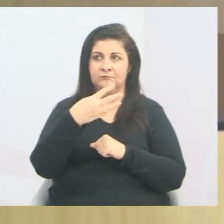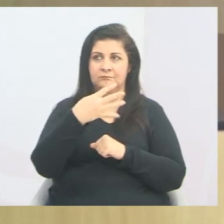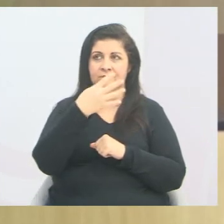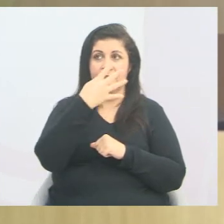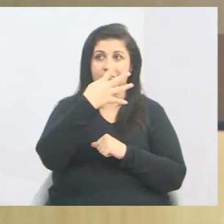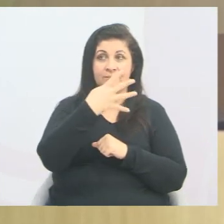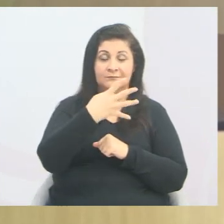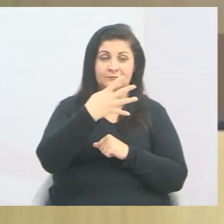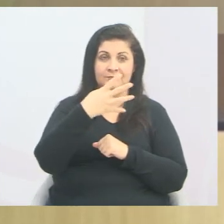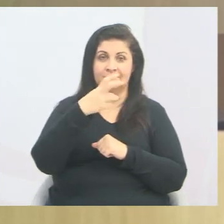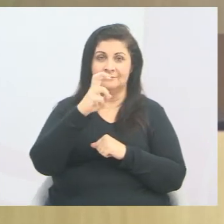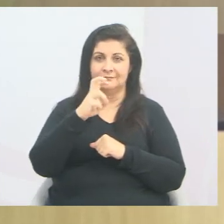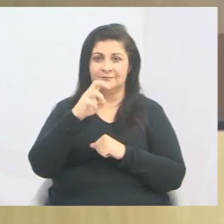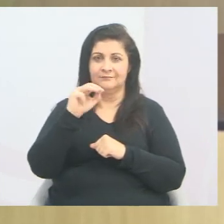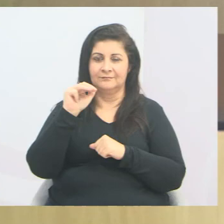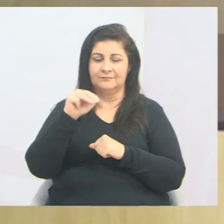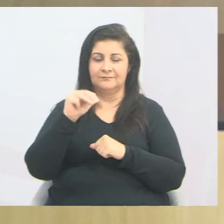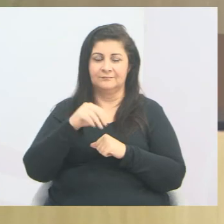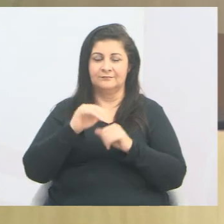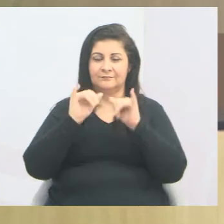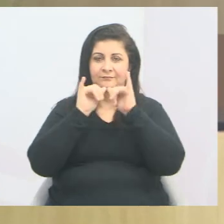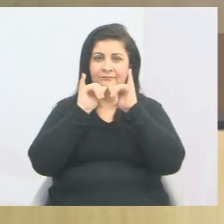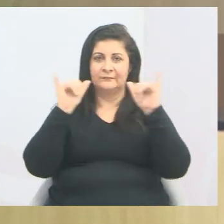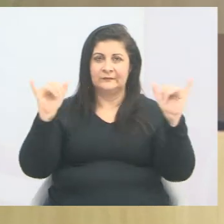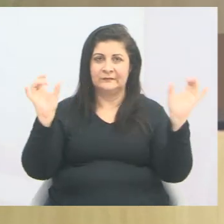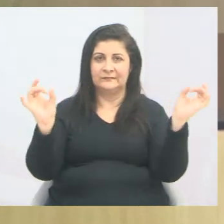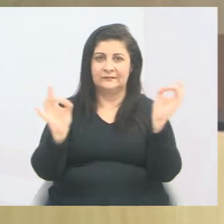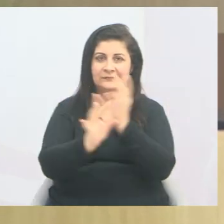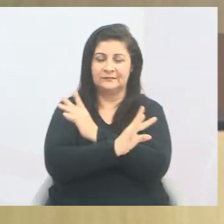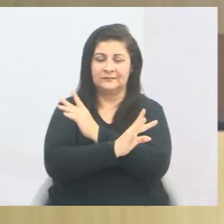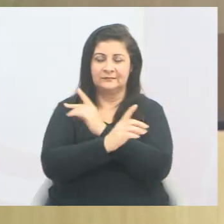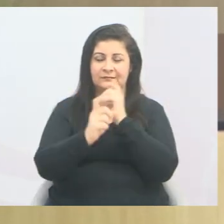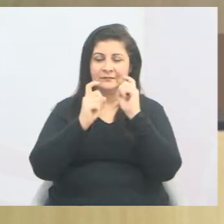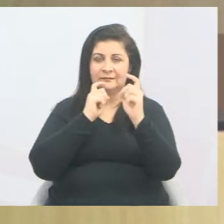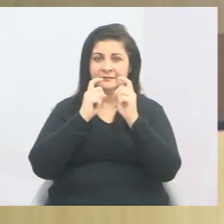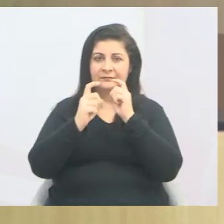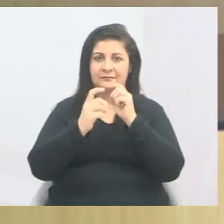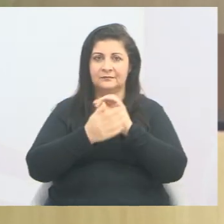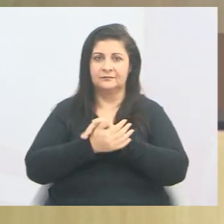40 minutos, eu declaro encerrada